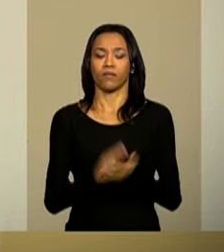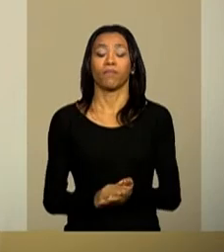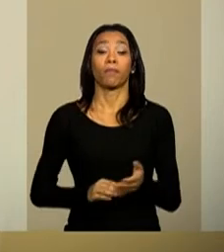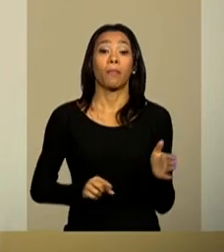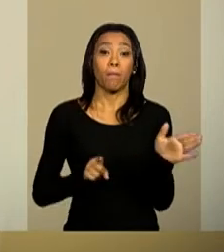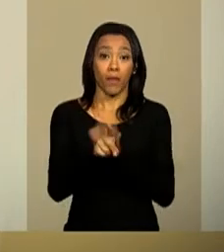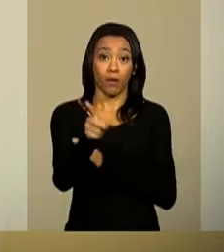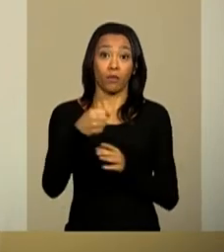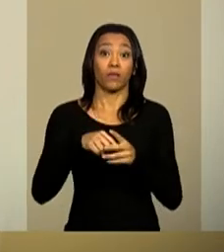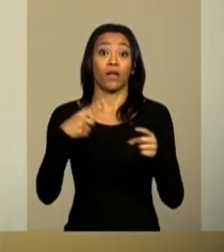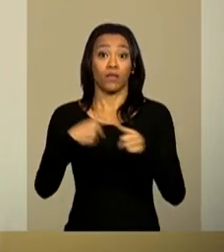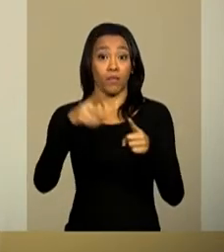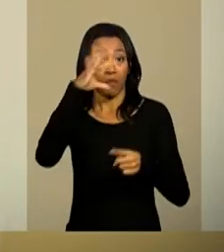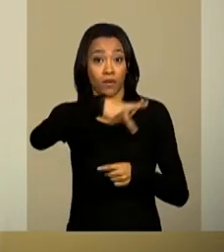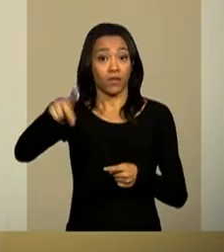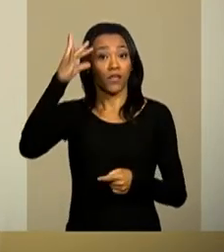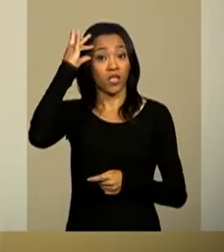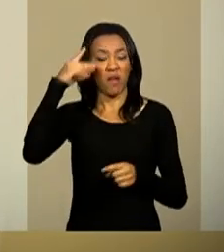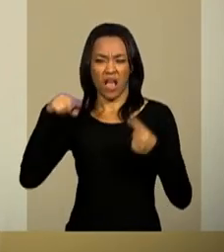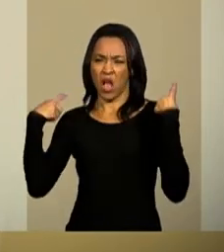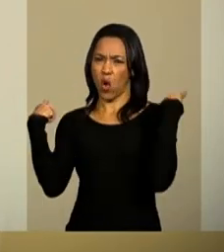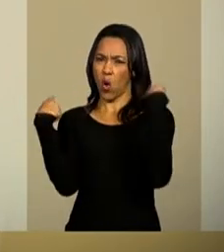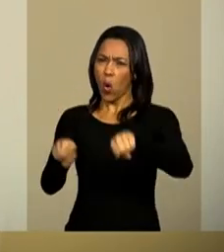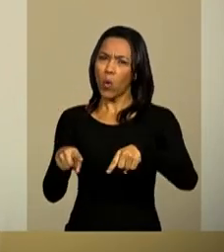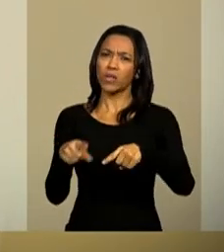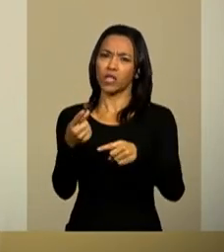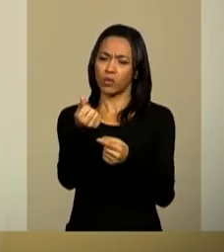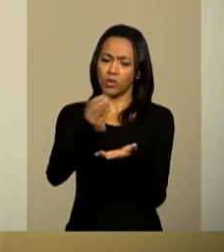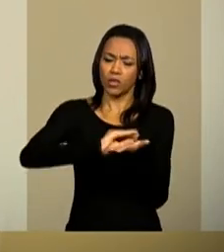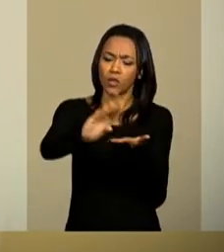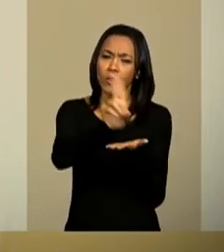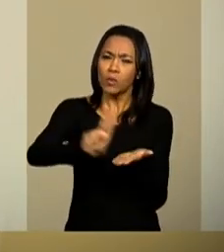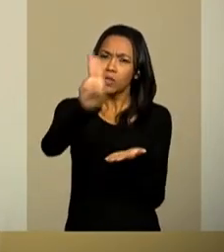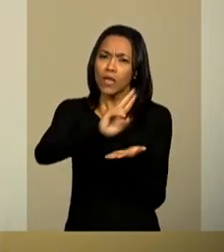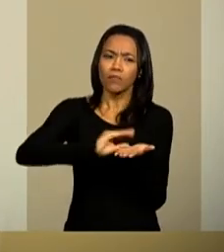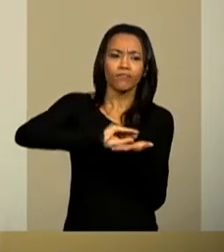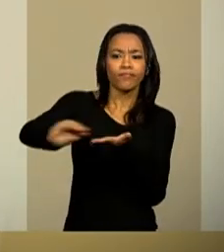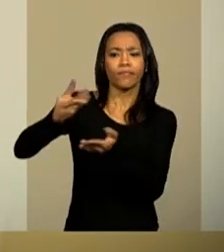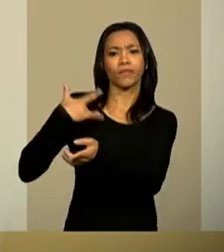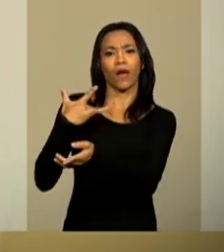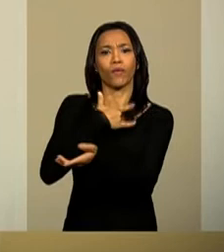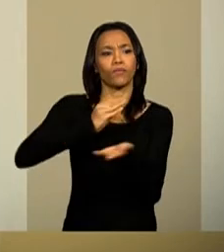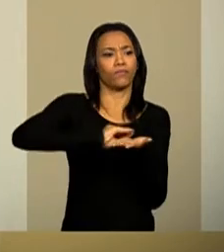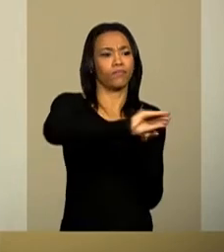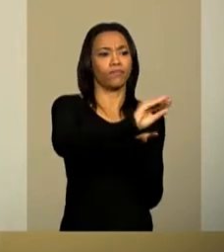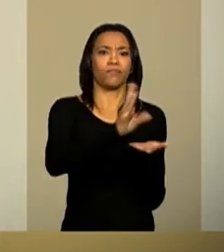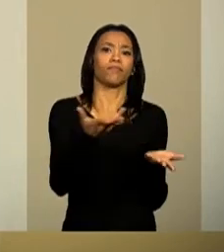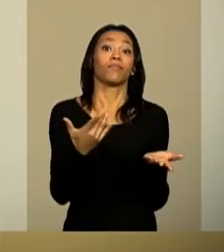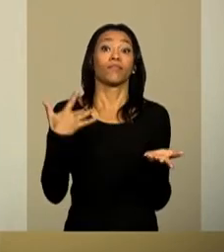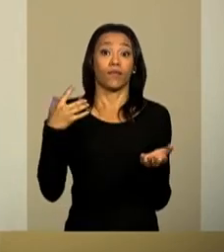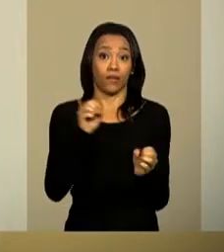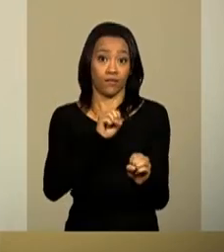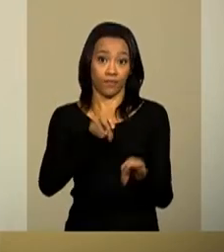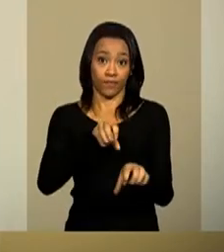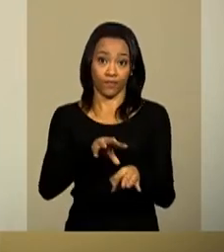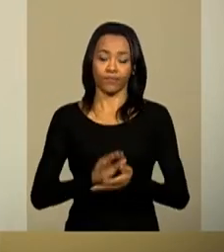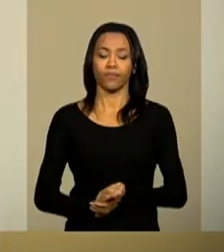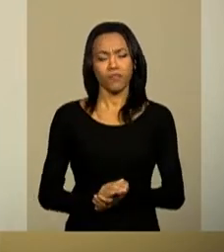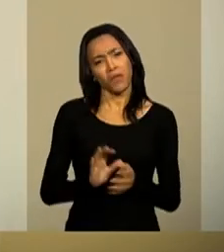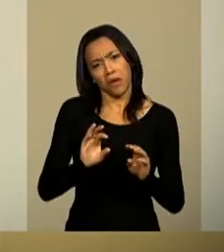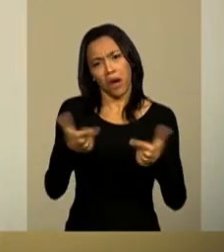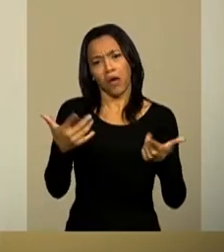Rousseff rebateu críticas de que os recursos da Copa deveriam ter sido aplicados na saúde e na educação. Escuto e respeito